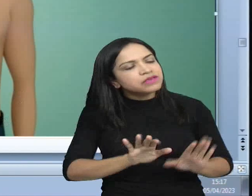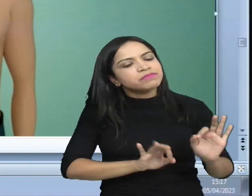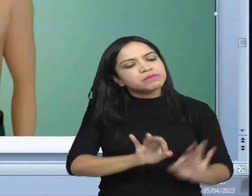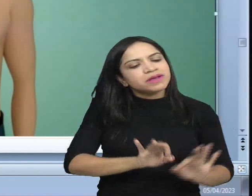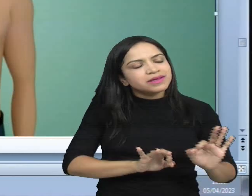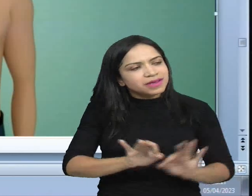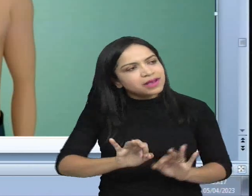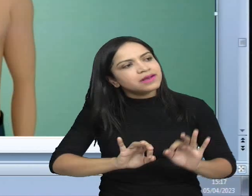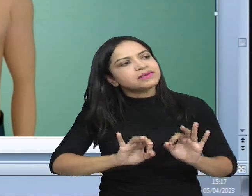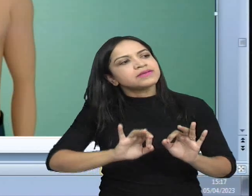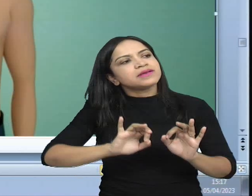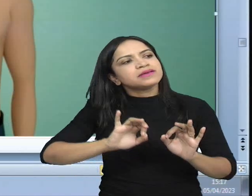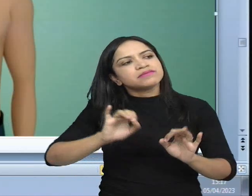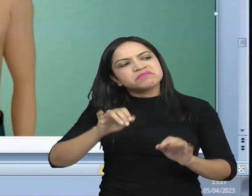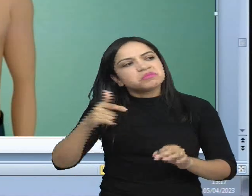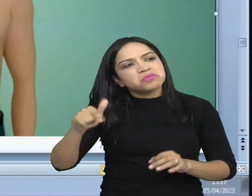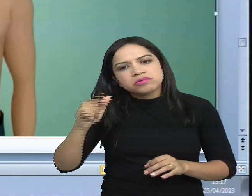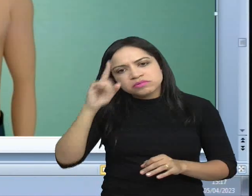Vai conseguir passar?